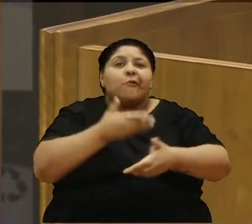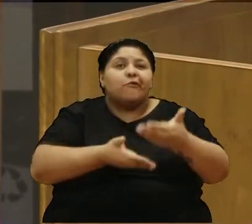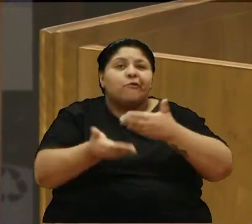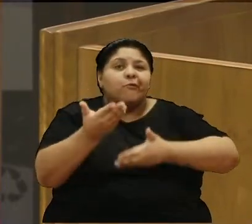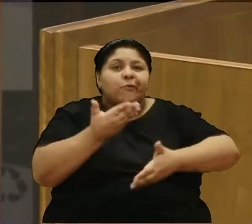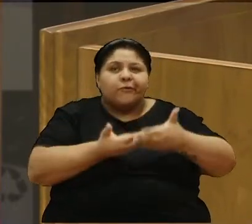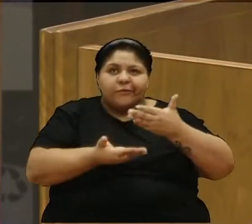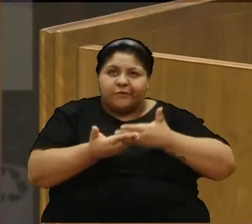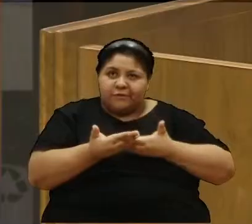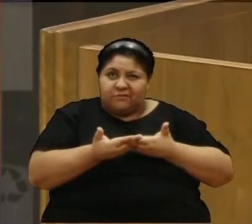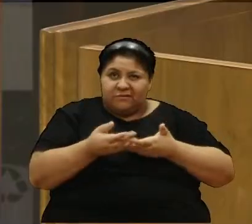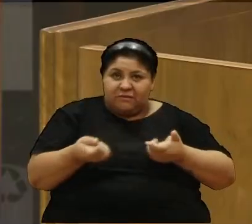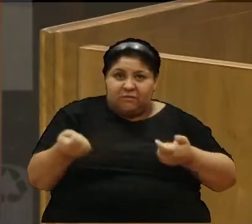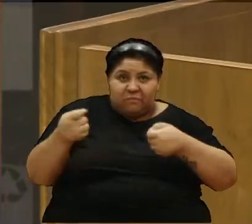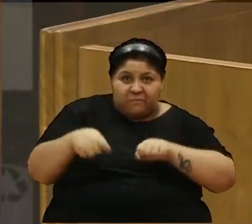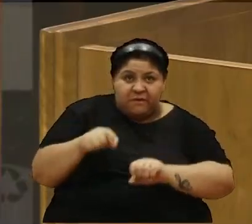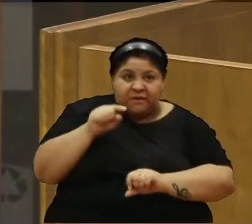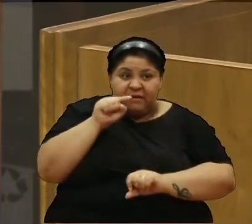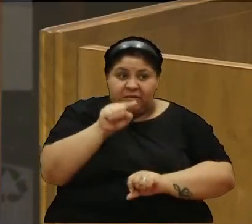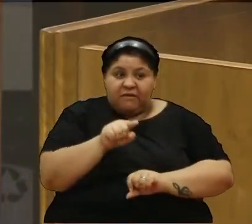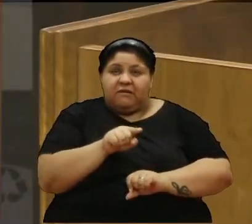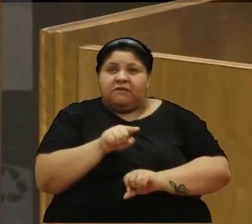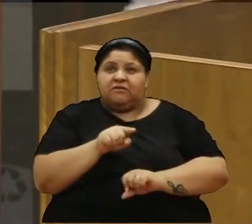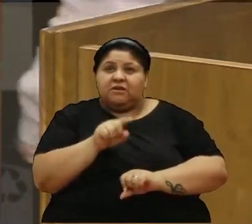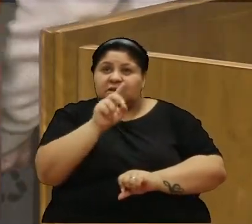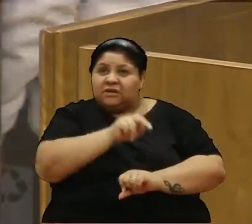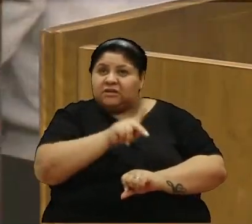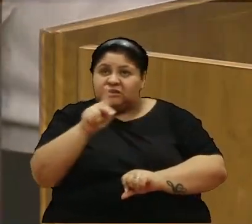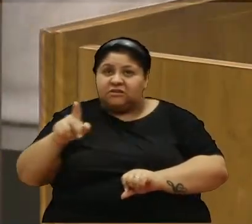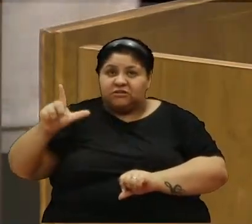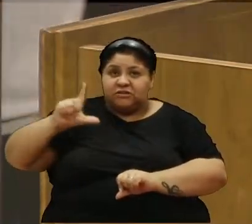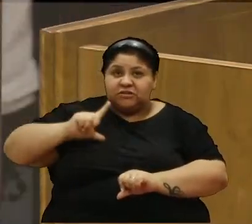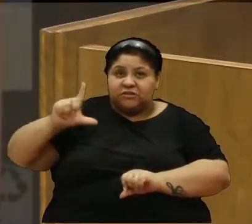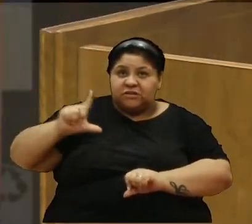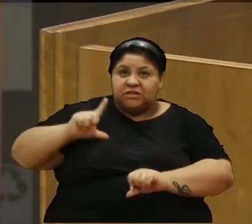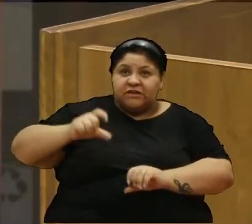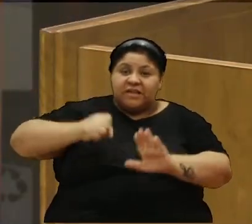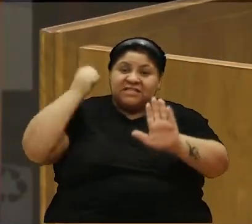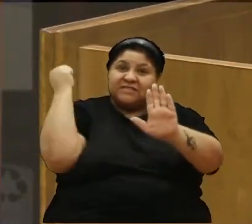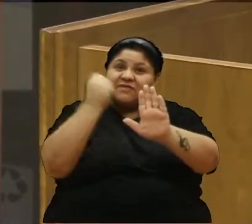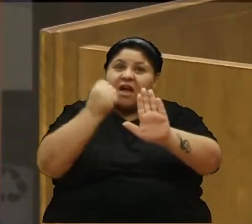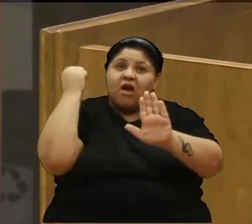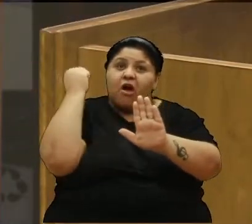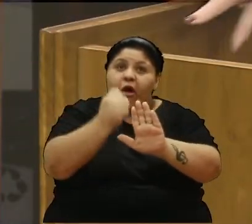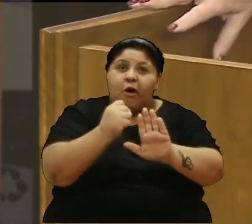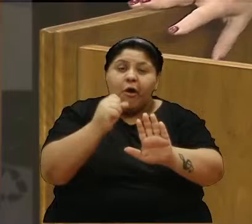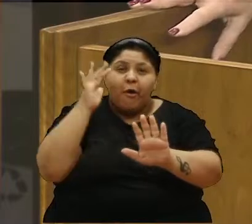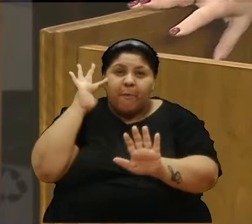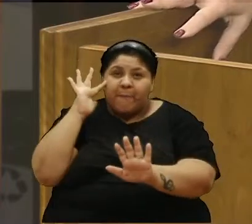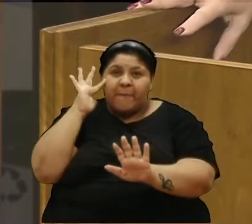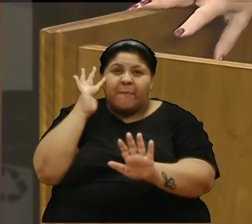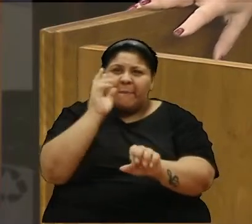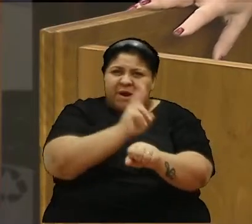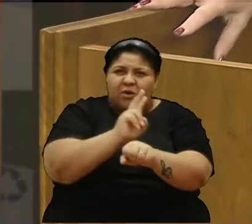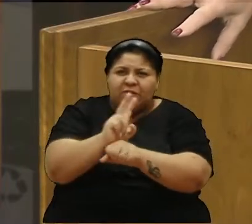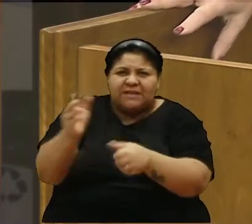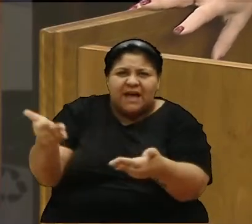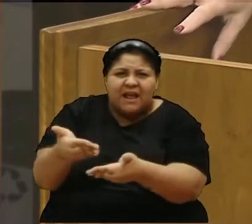atendimento? Precisava que essa professora tivesse sido esfaqueada para isso vir à tona?